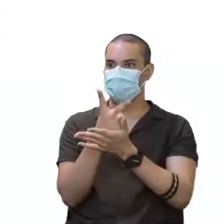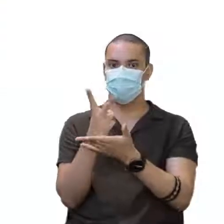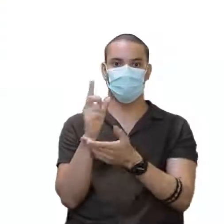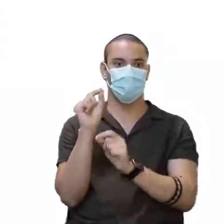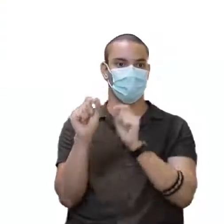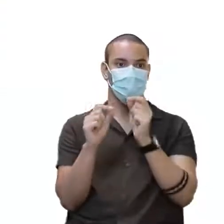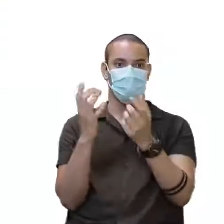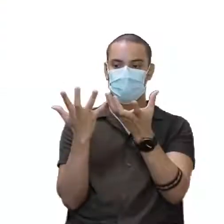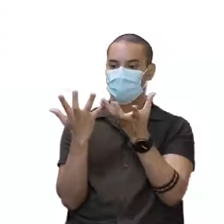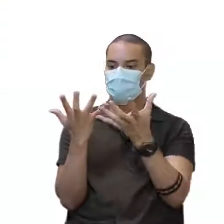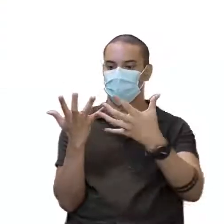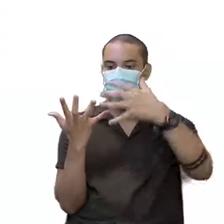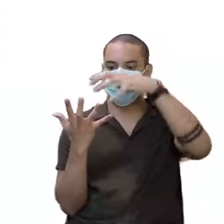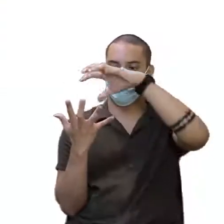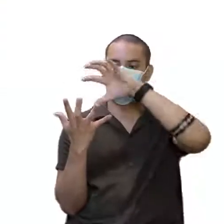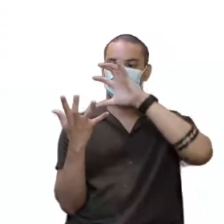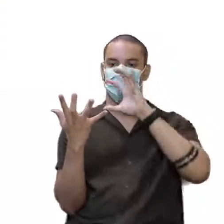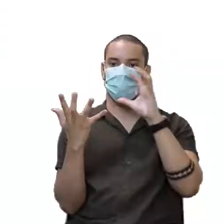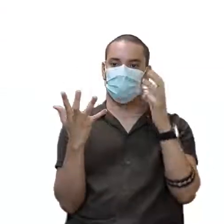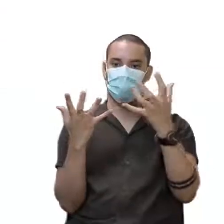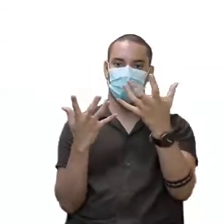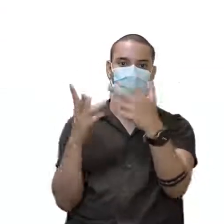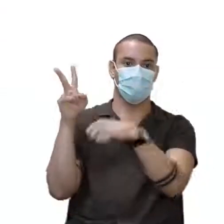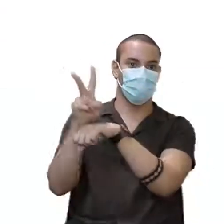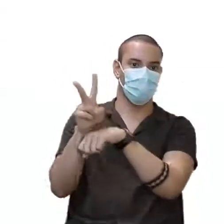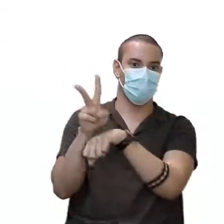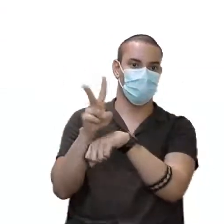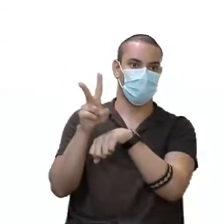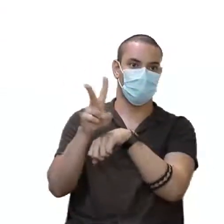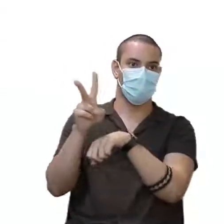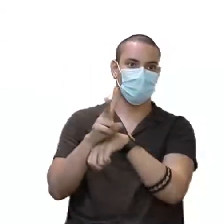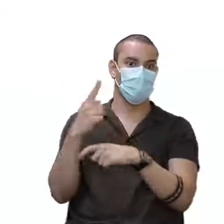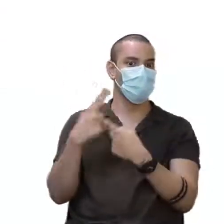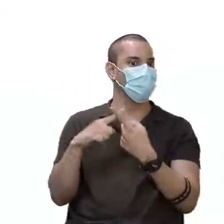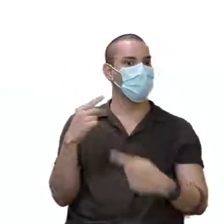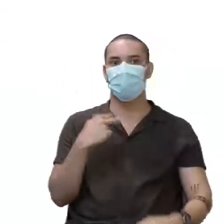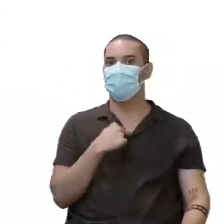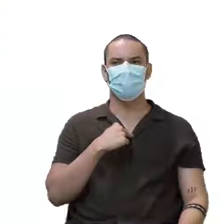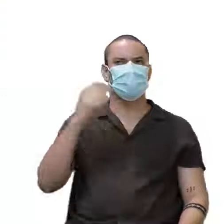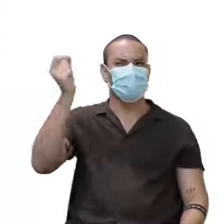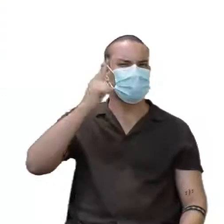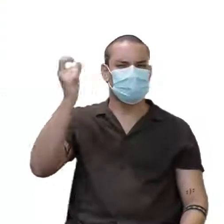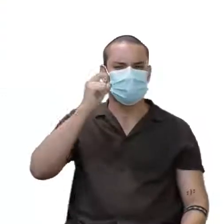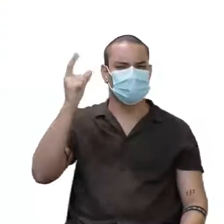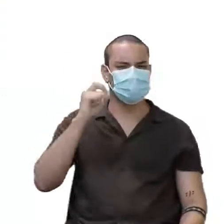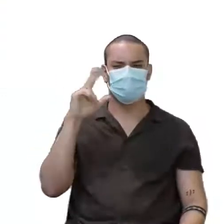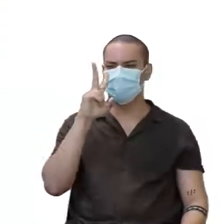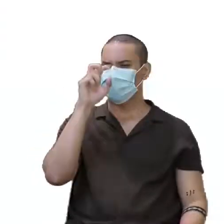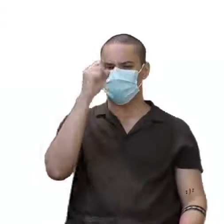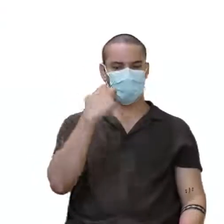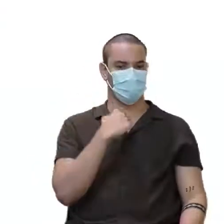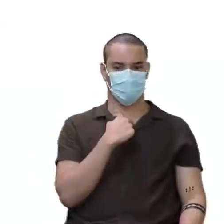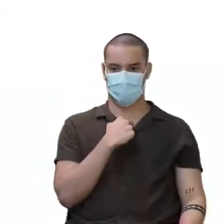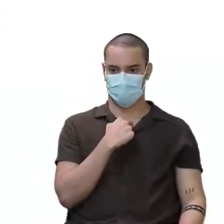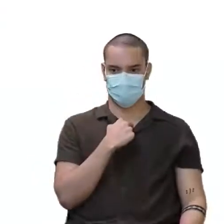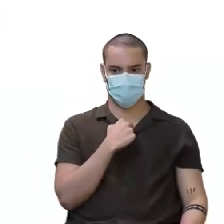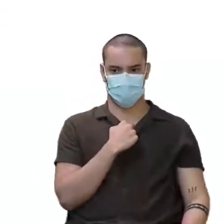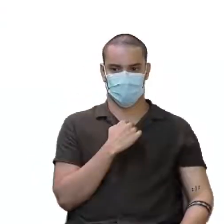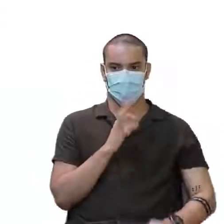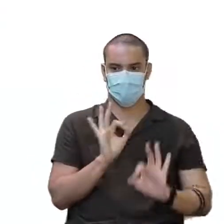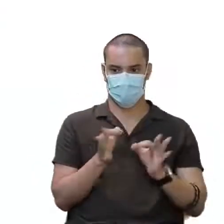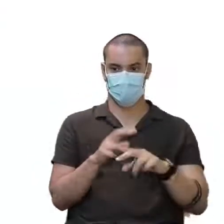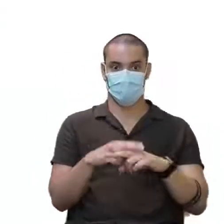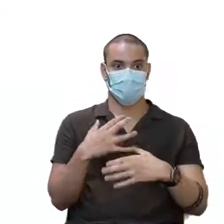tem sempre outro tipo de vegetação, tem sempre outras plantas que vão amenizando o calor, porque elas também não gostam de muito calor, tá?